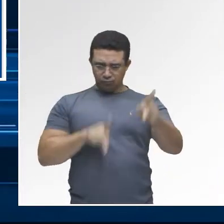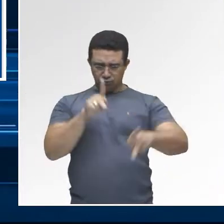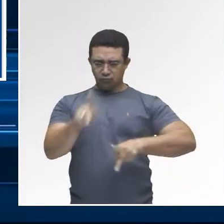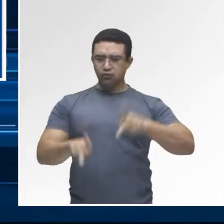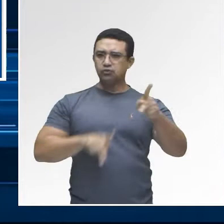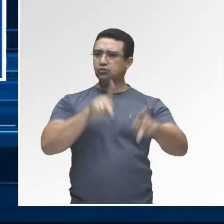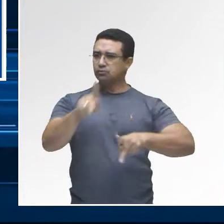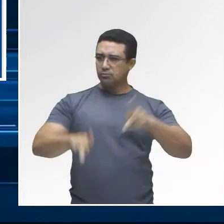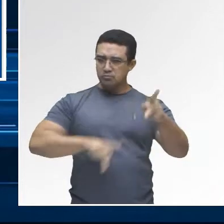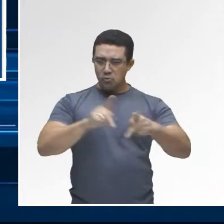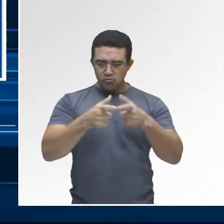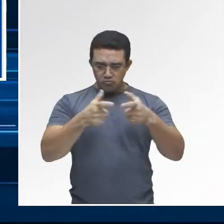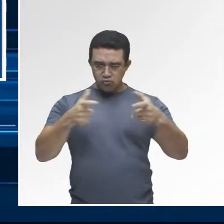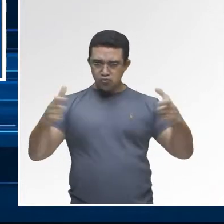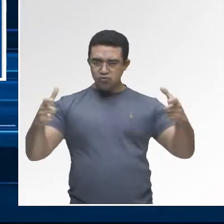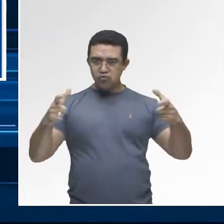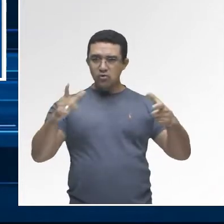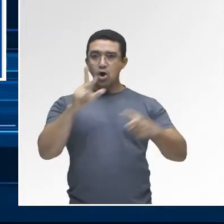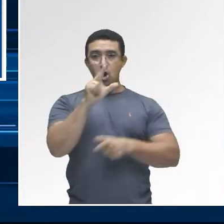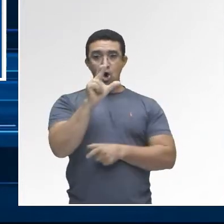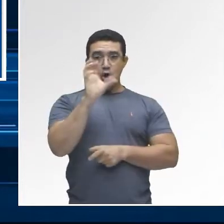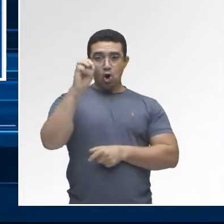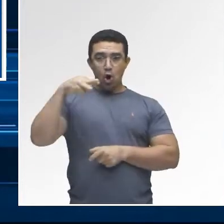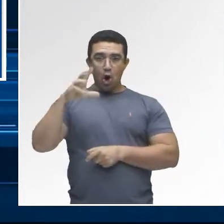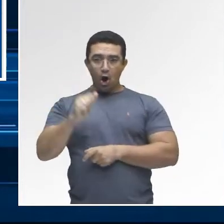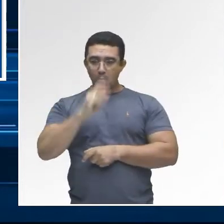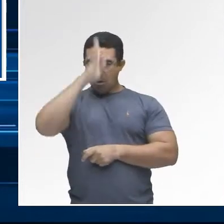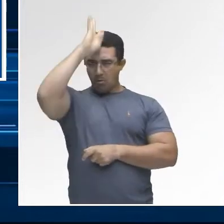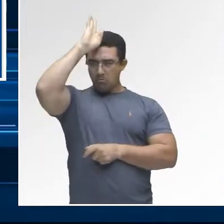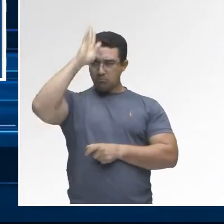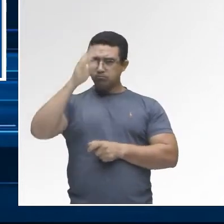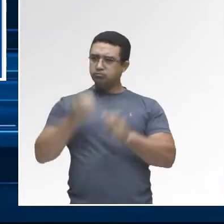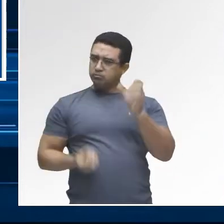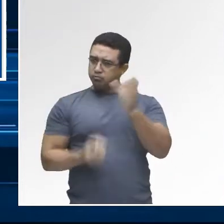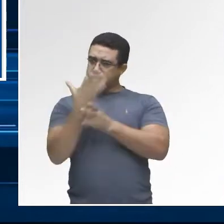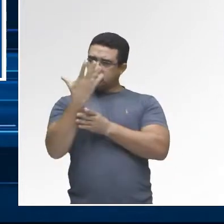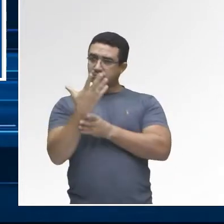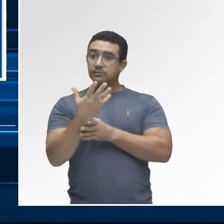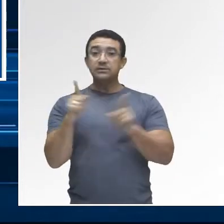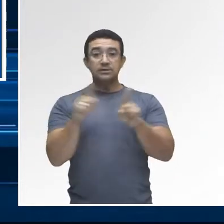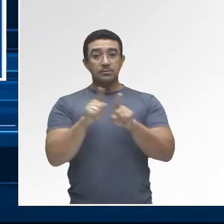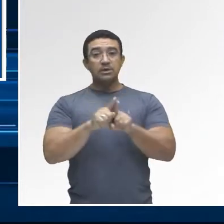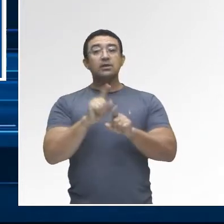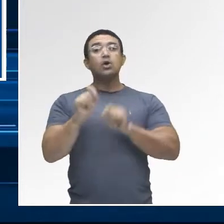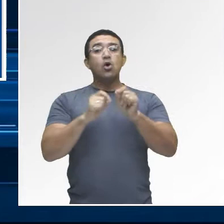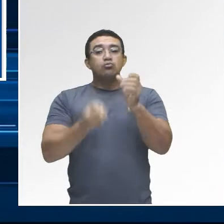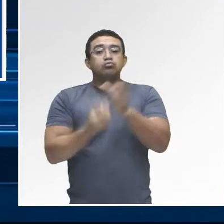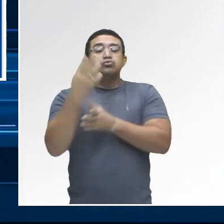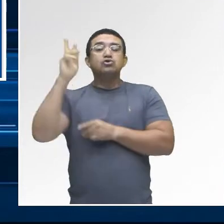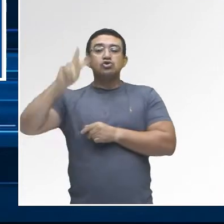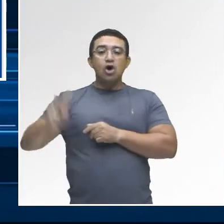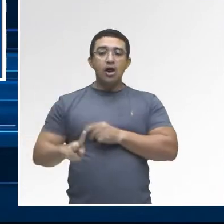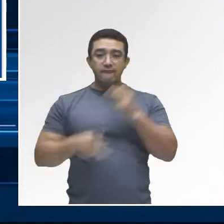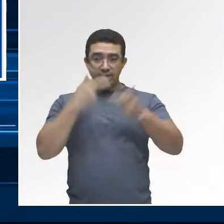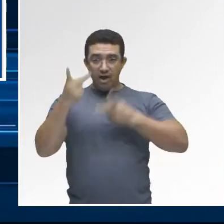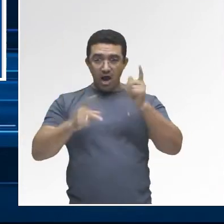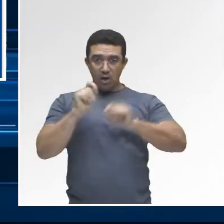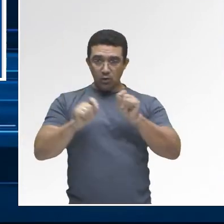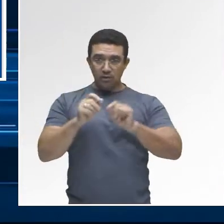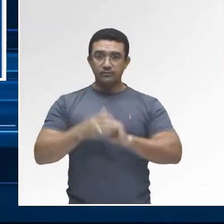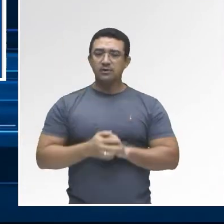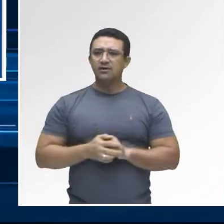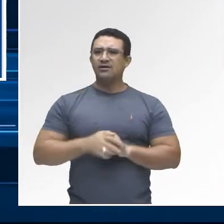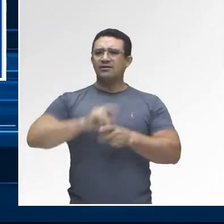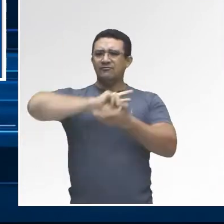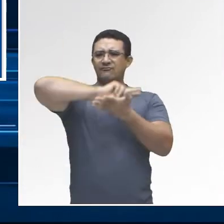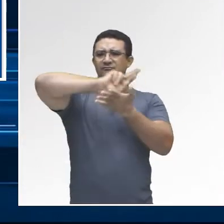romana. Essa é a origem lendária. E a gente tem também a origem histórica, que vai afirmar que vários